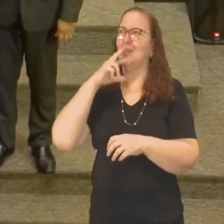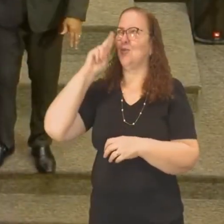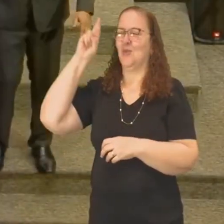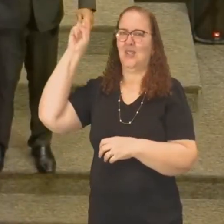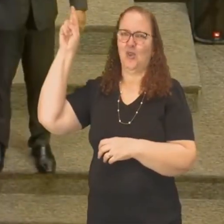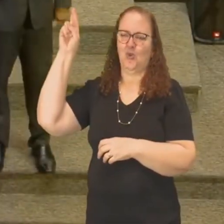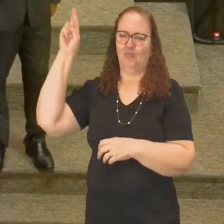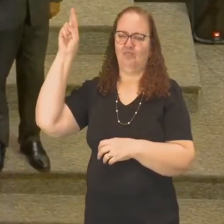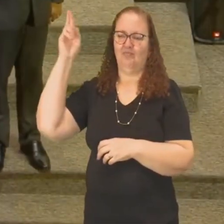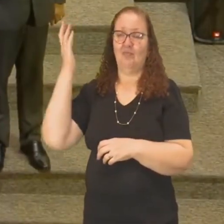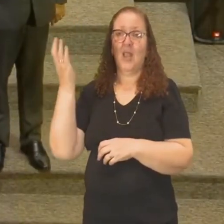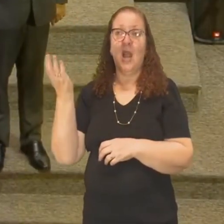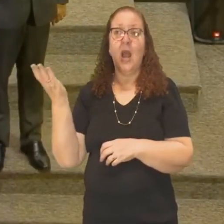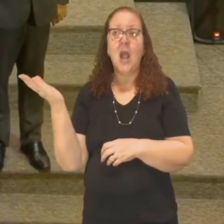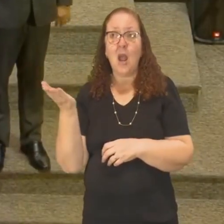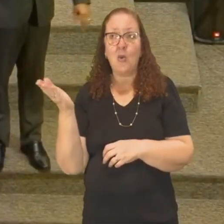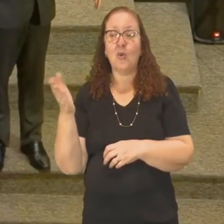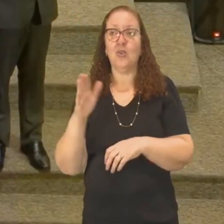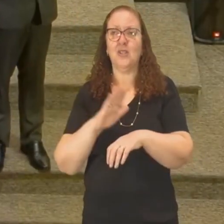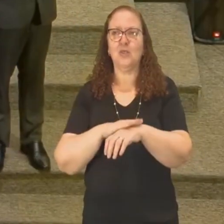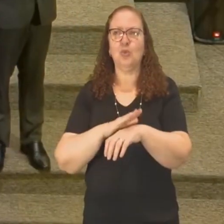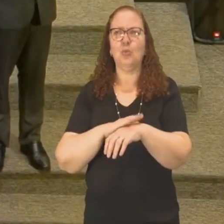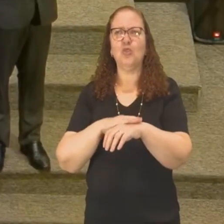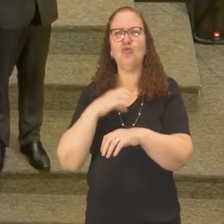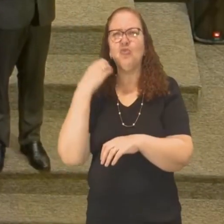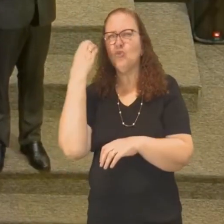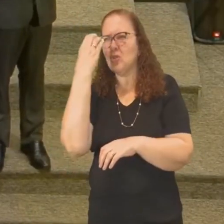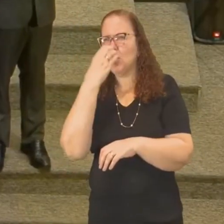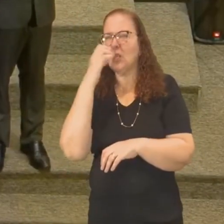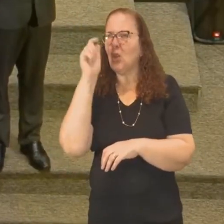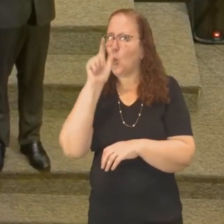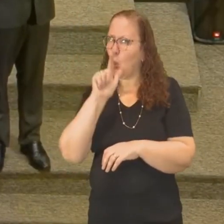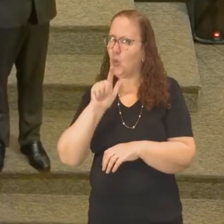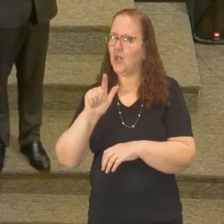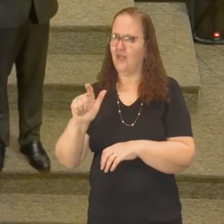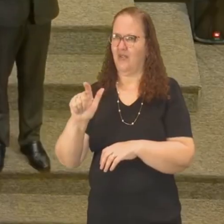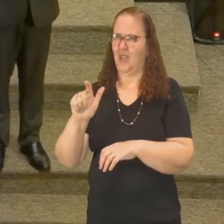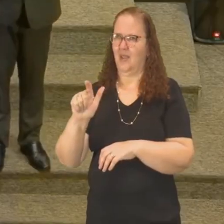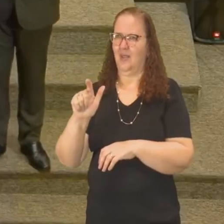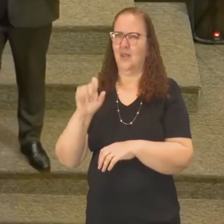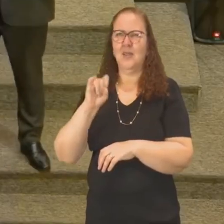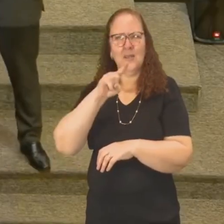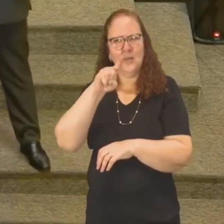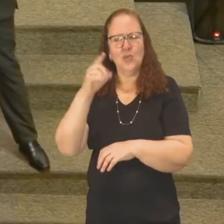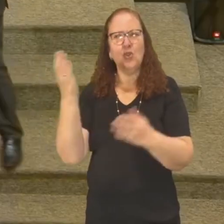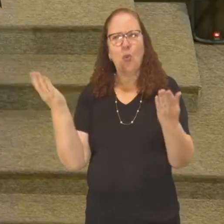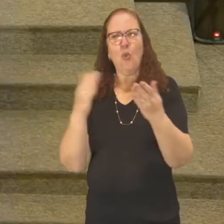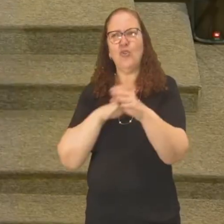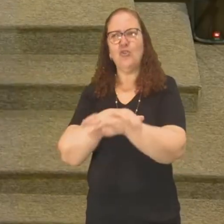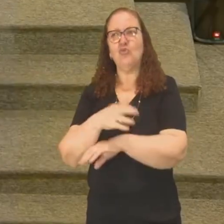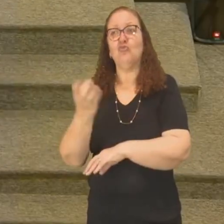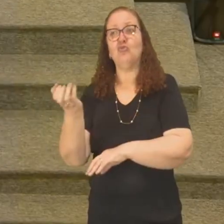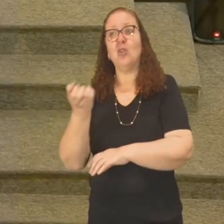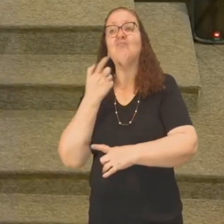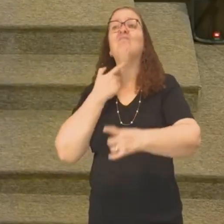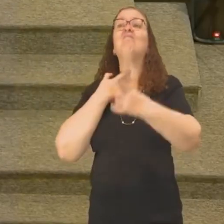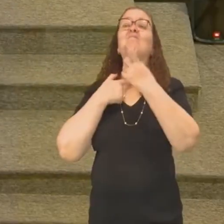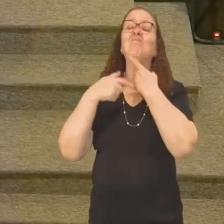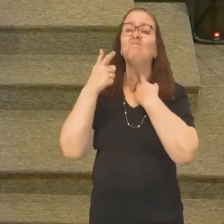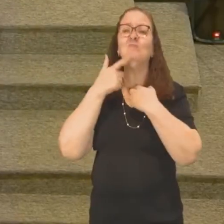Eu queria neste momento, nós vamos cantar mais uma vez, Toma o Meu Coração. Se você nessa noite deseja